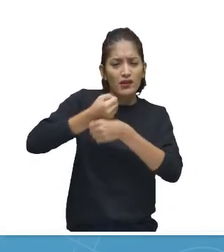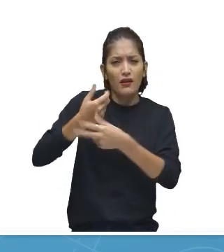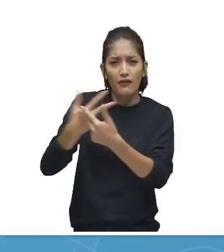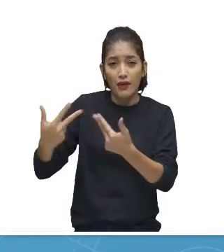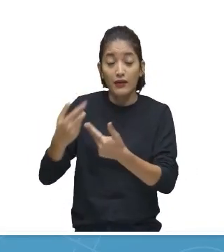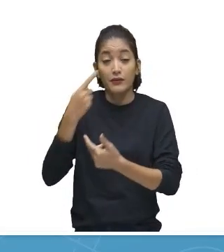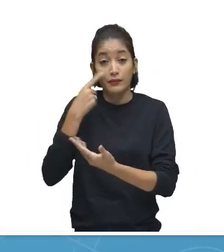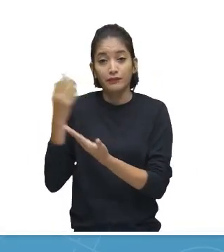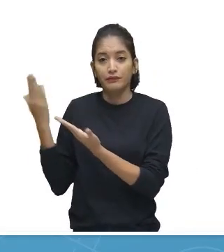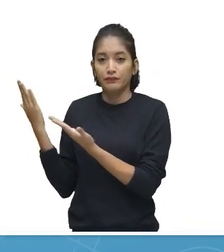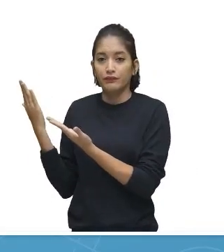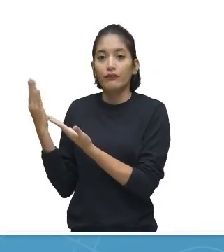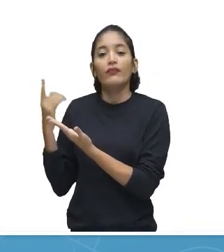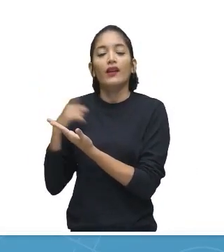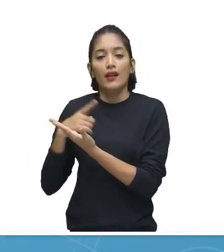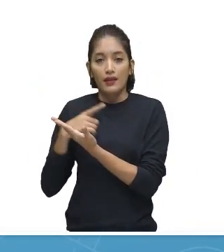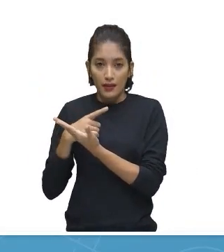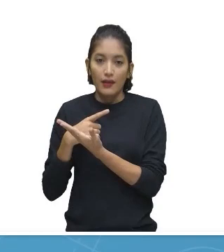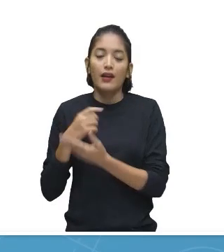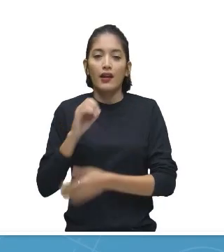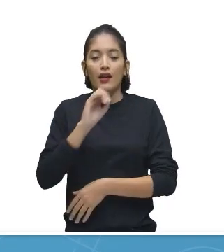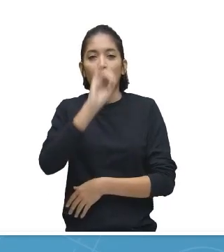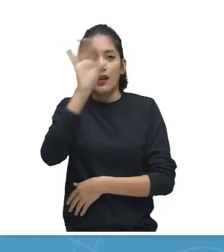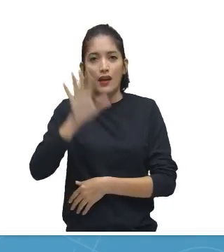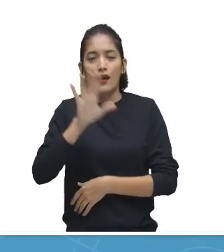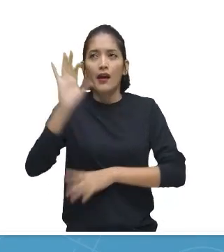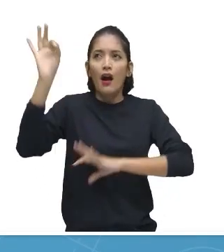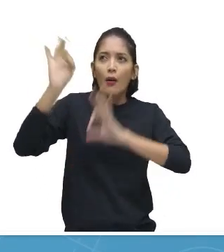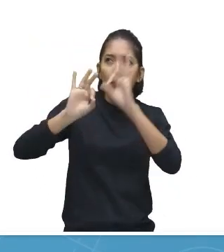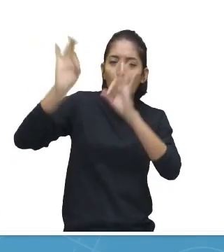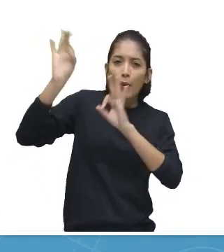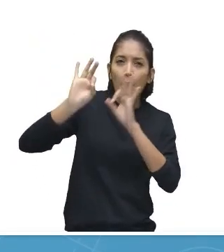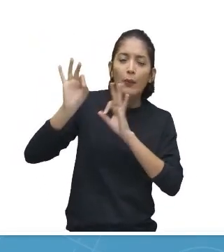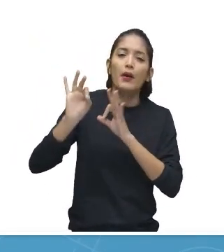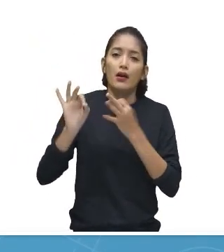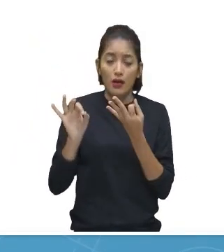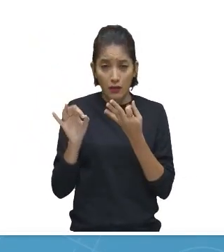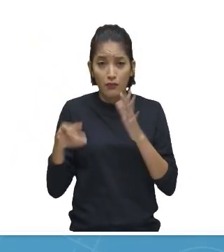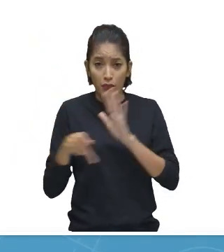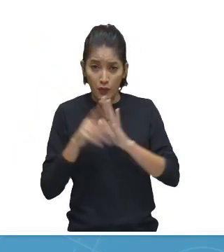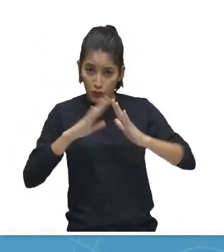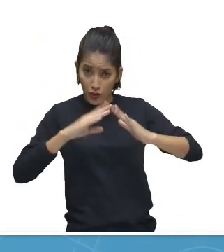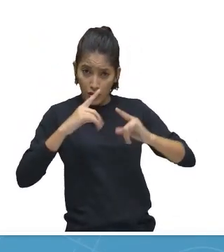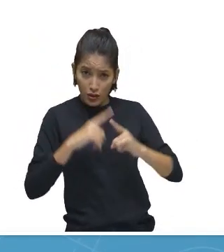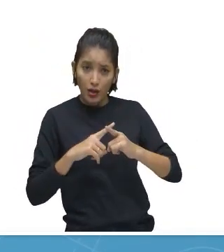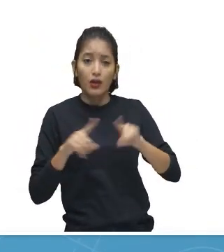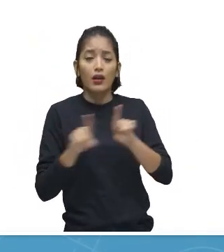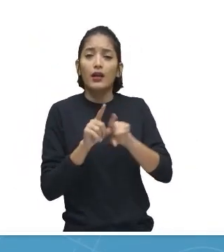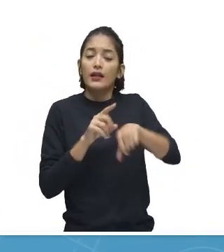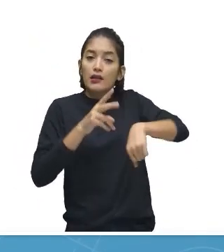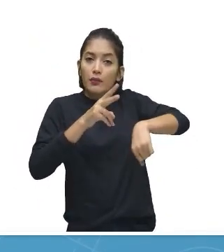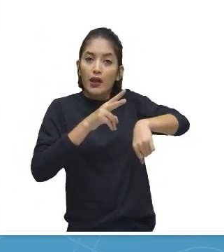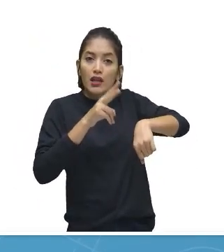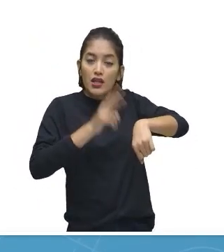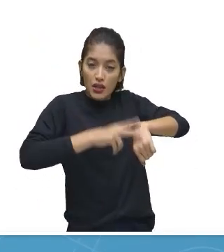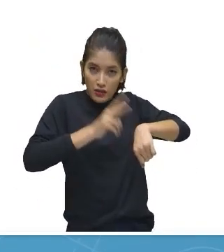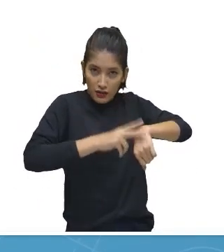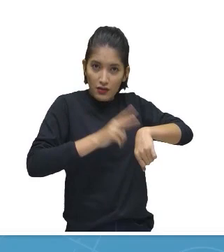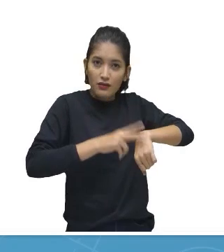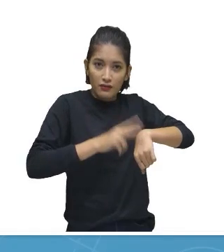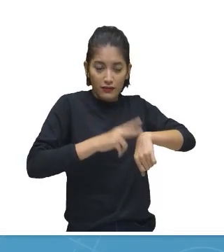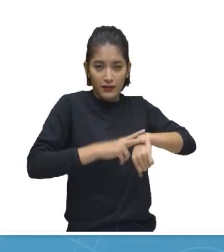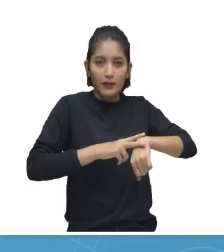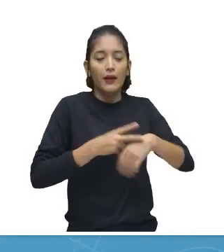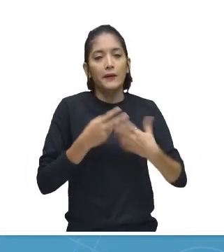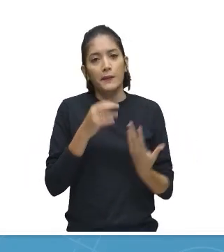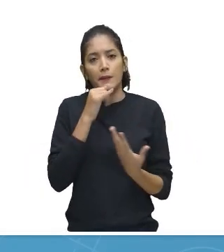a gente tem um vitral e uma ornamentação de uma igreja, né, e eles traziam sempre essas passagens bíblicas, por exemplo,